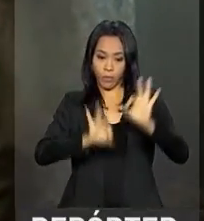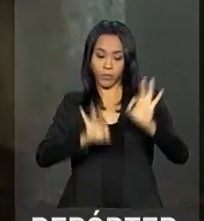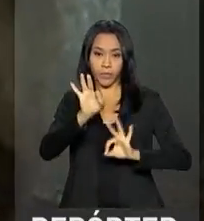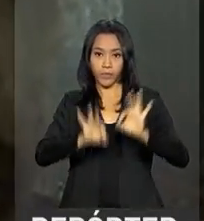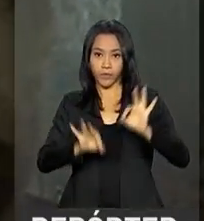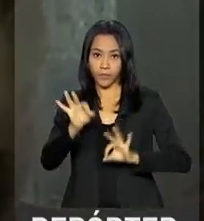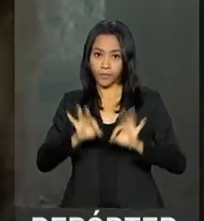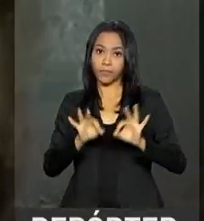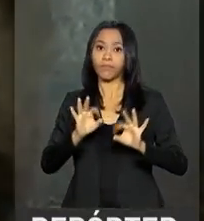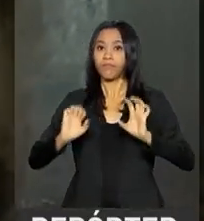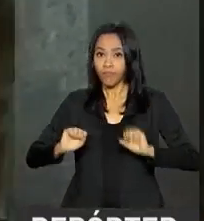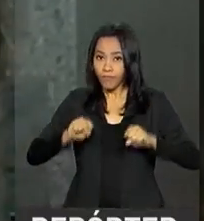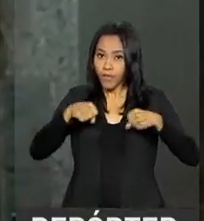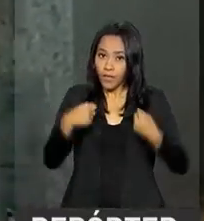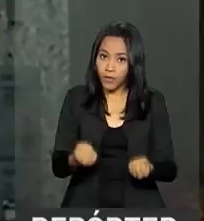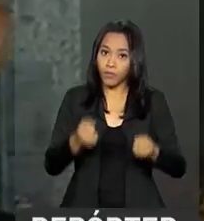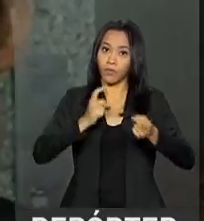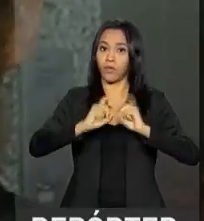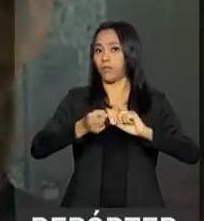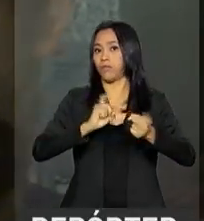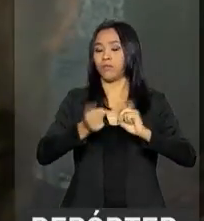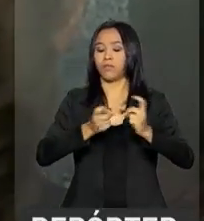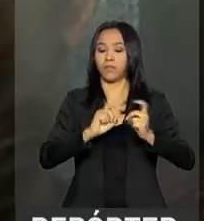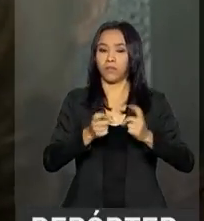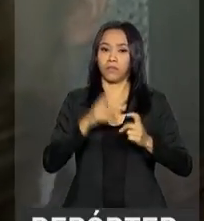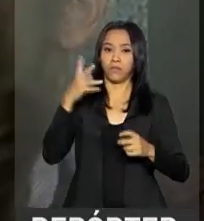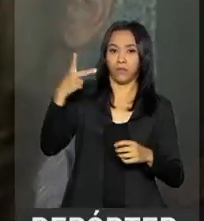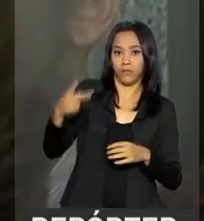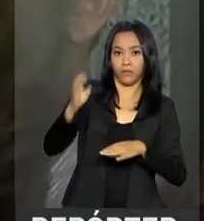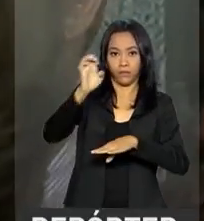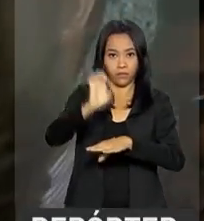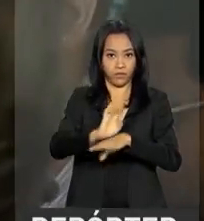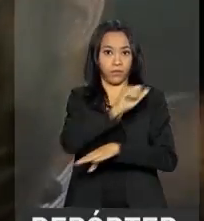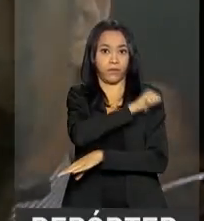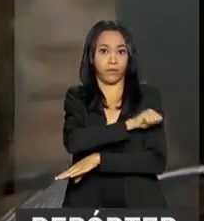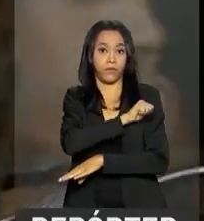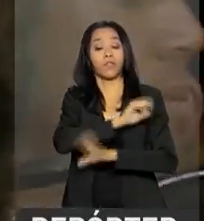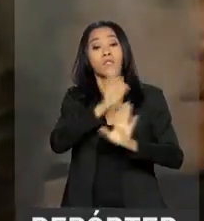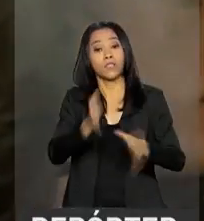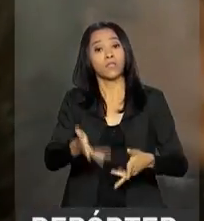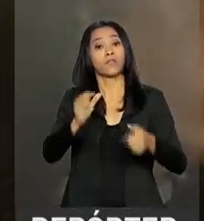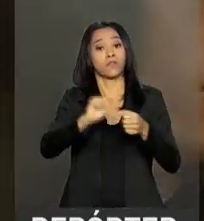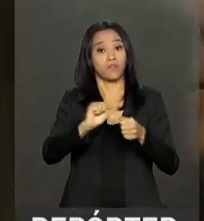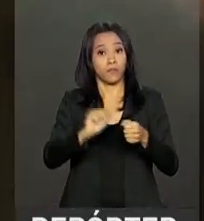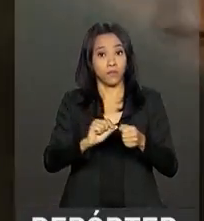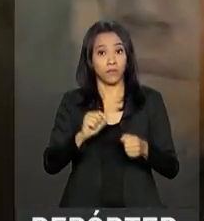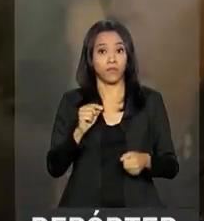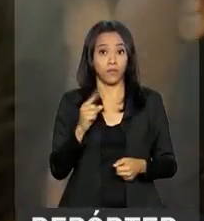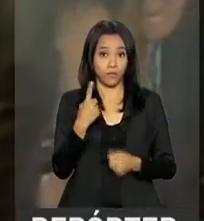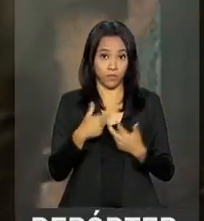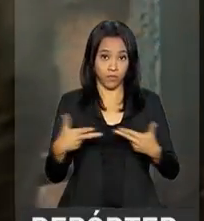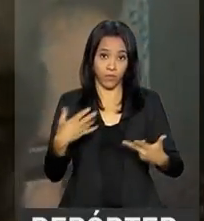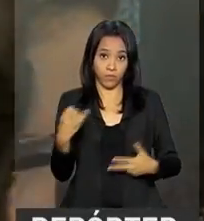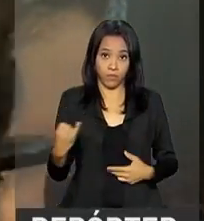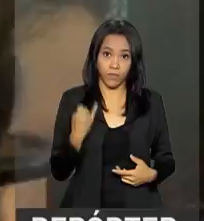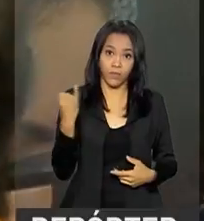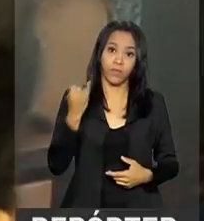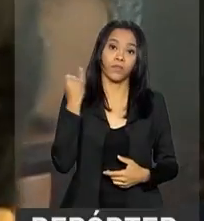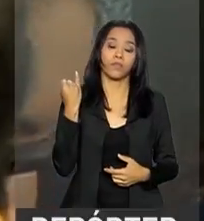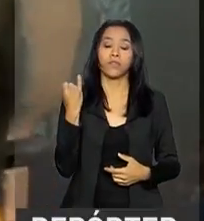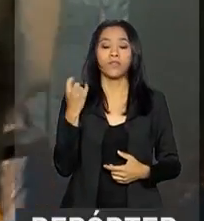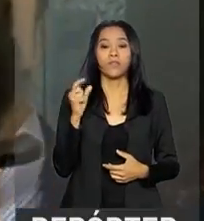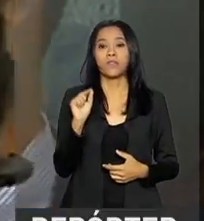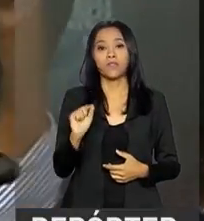do rio e já foi feito um primeiro aporte importante de